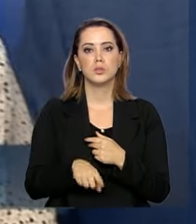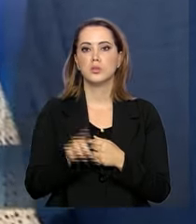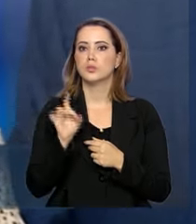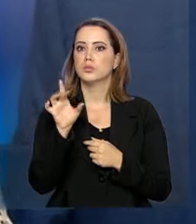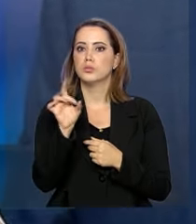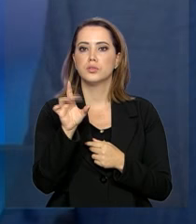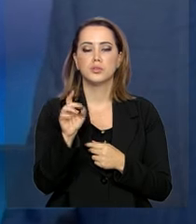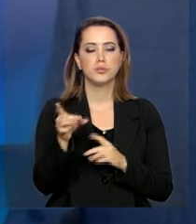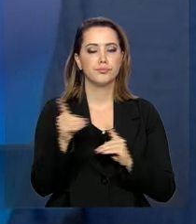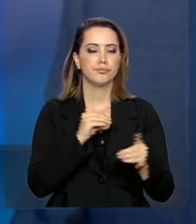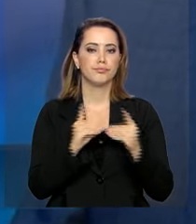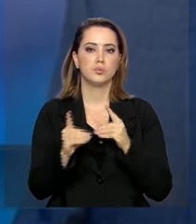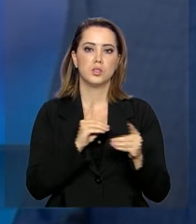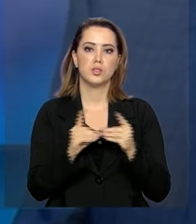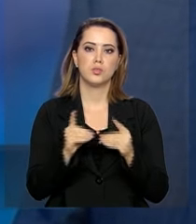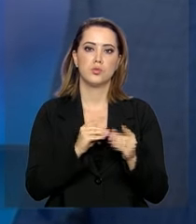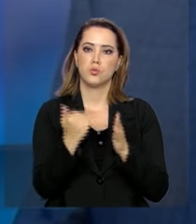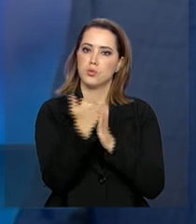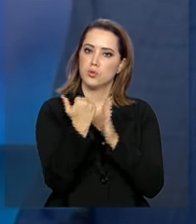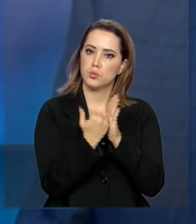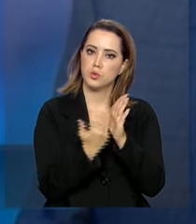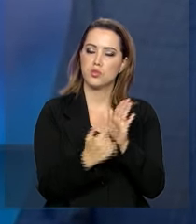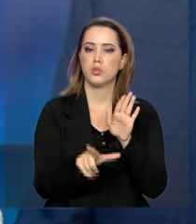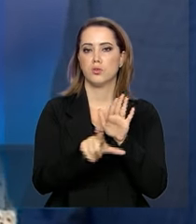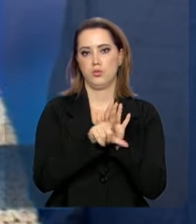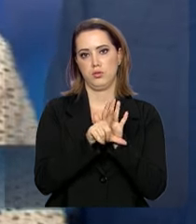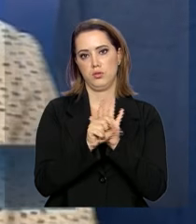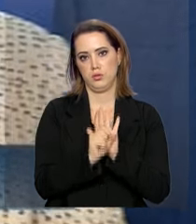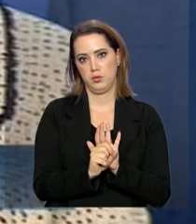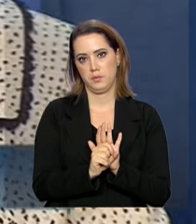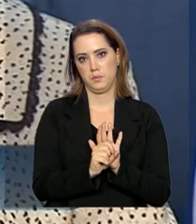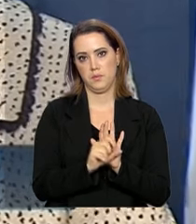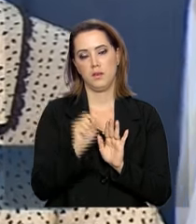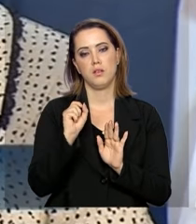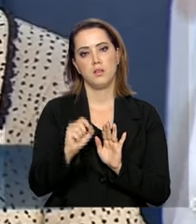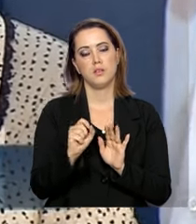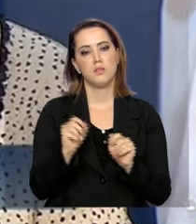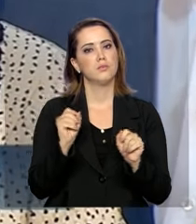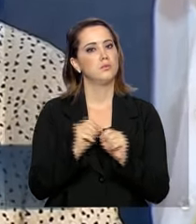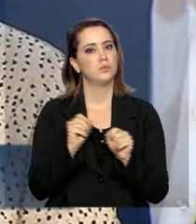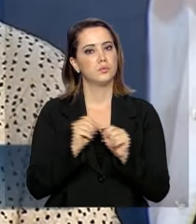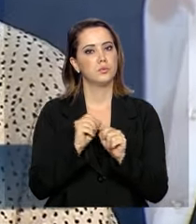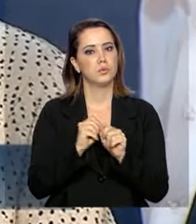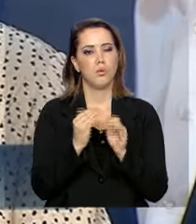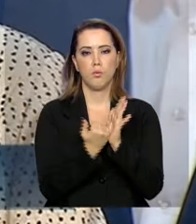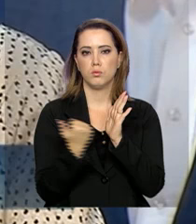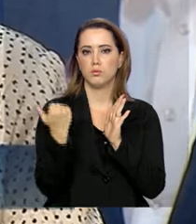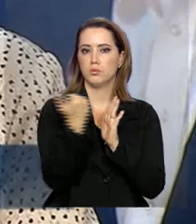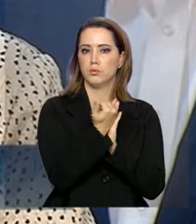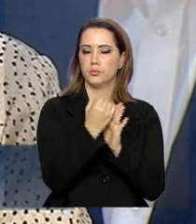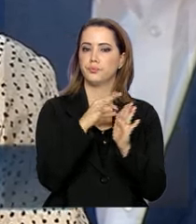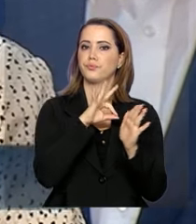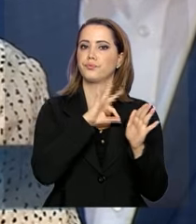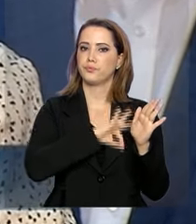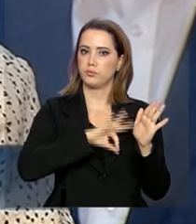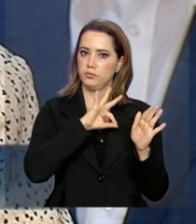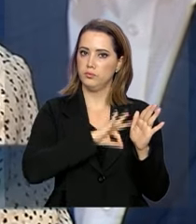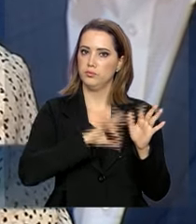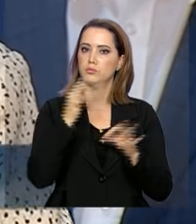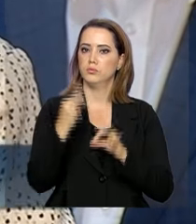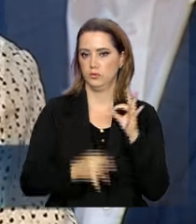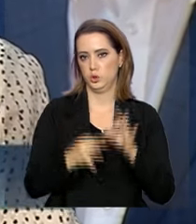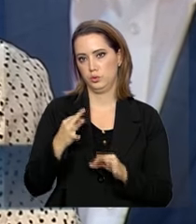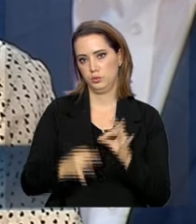a discussão acerca de um projeto de lei que tratava de reajuste dos servidores do Poder